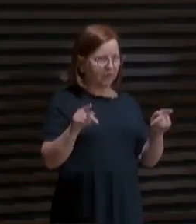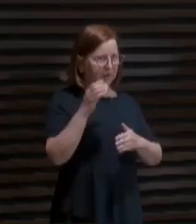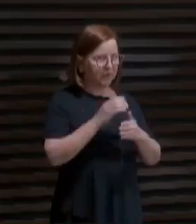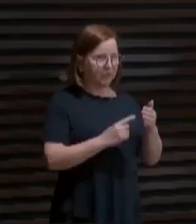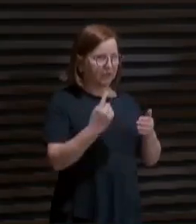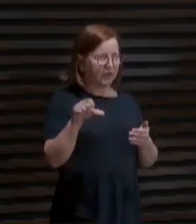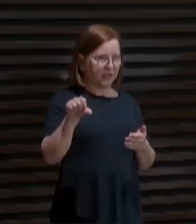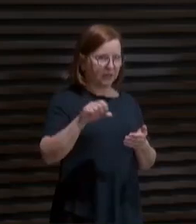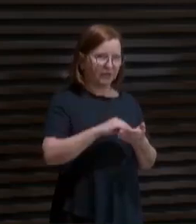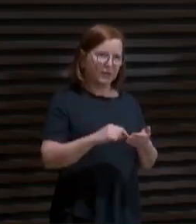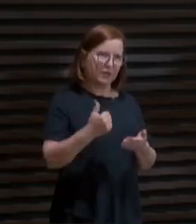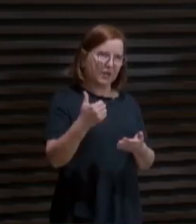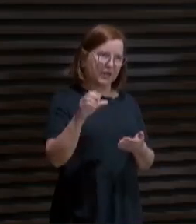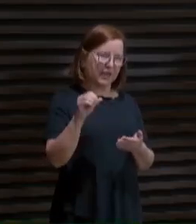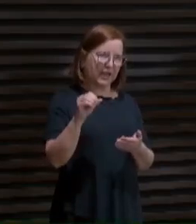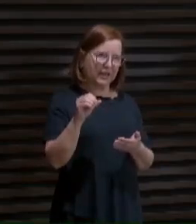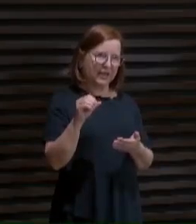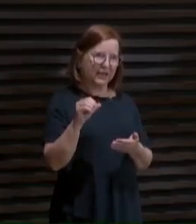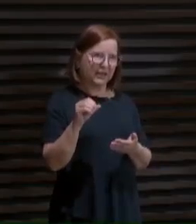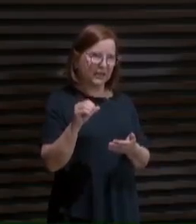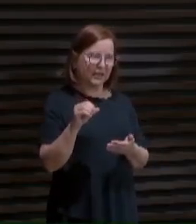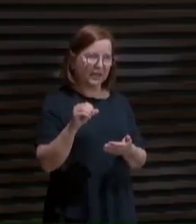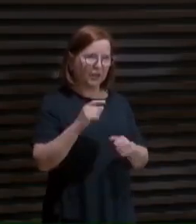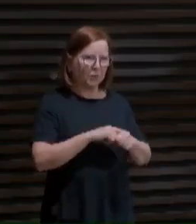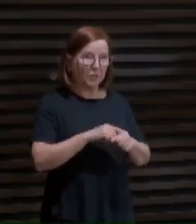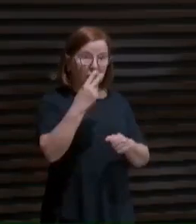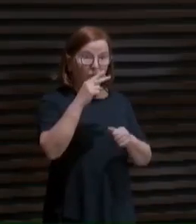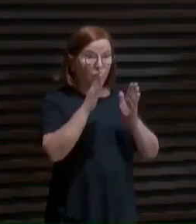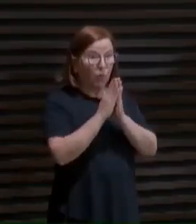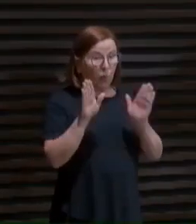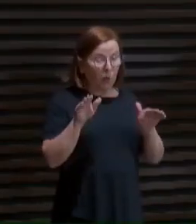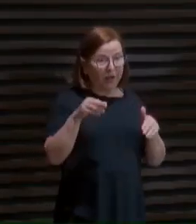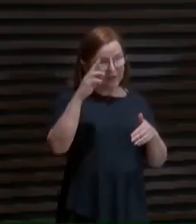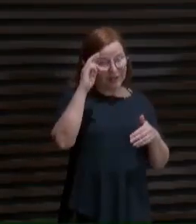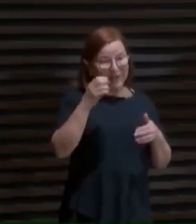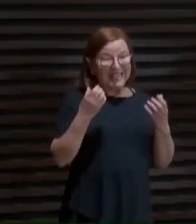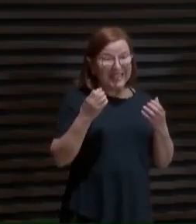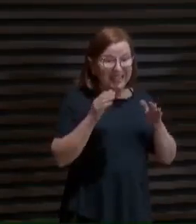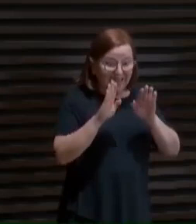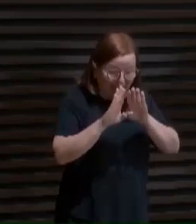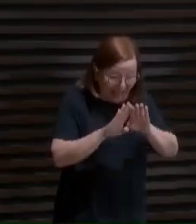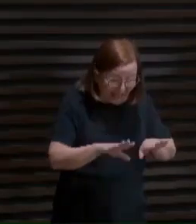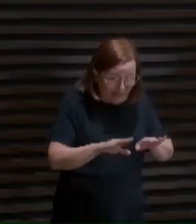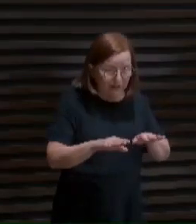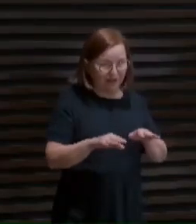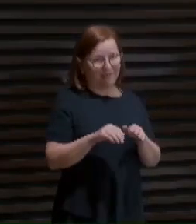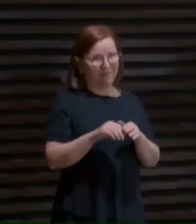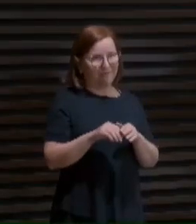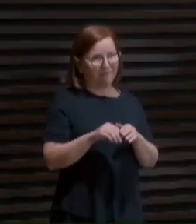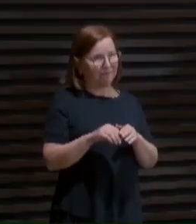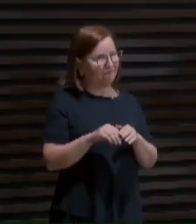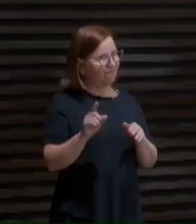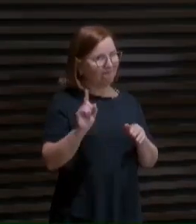19, versículo 10, ele, quando viu o anjo do Senhor, ele quis adorar. Anjo também não se